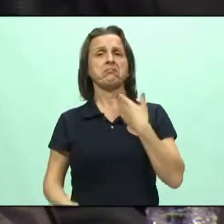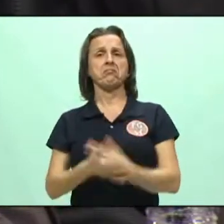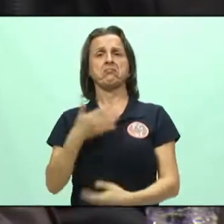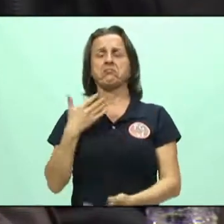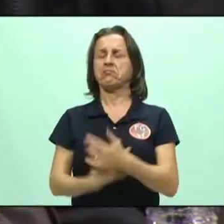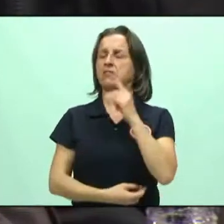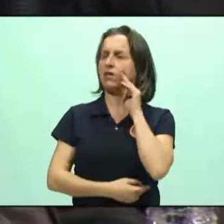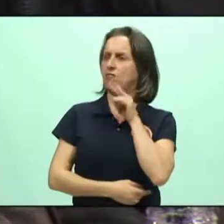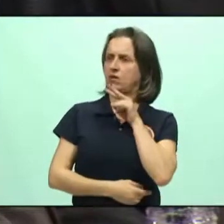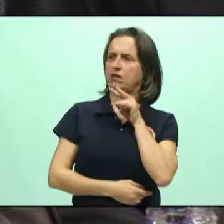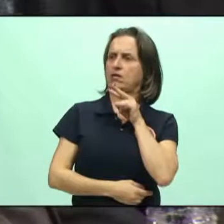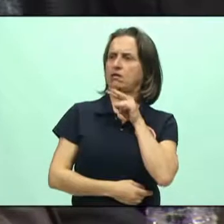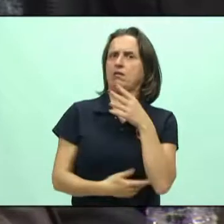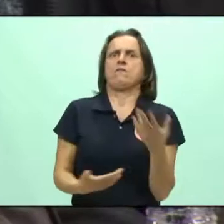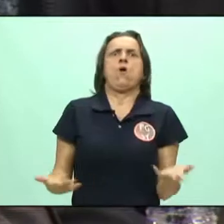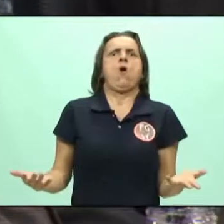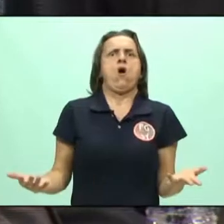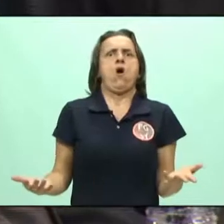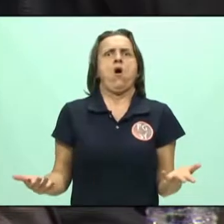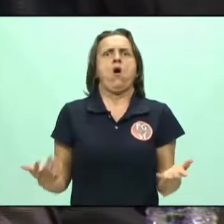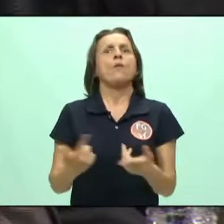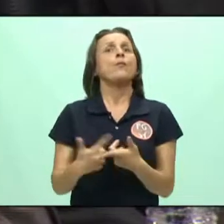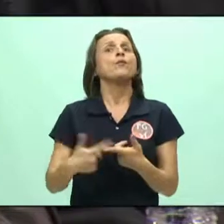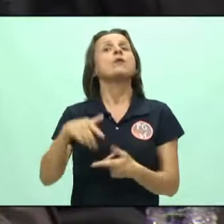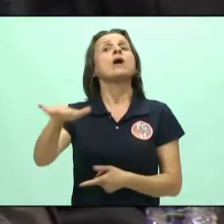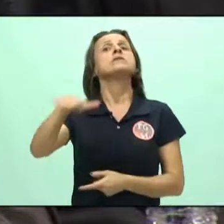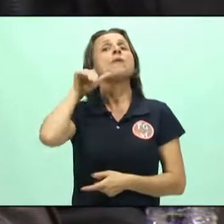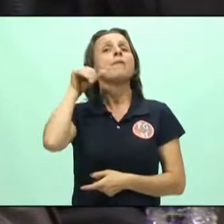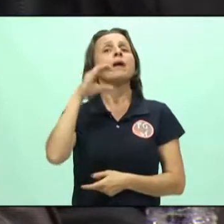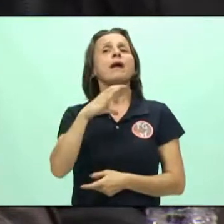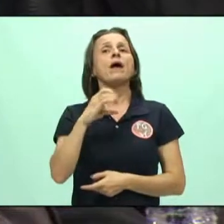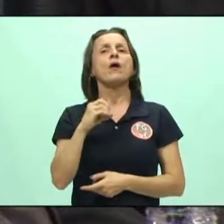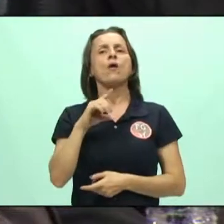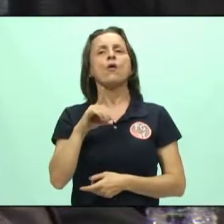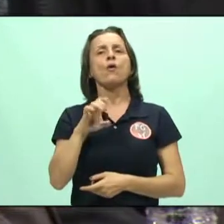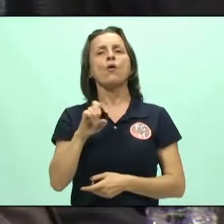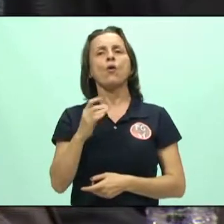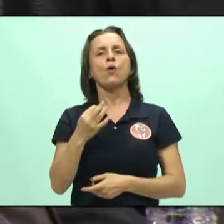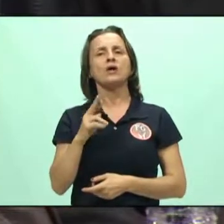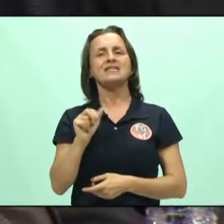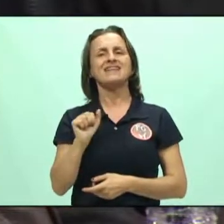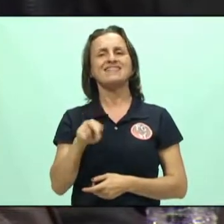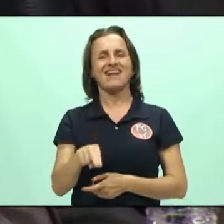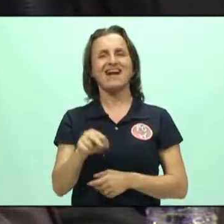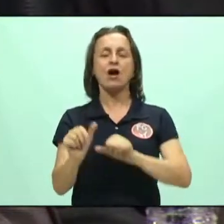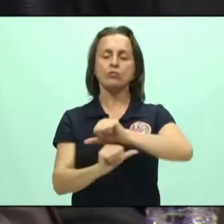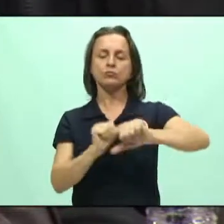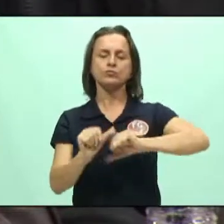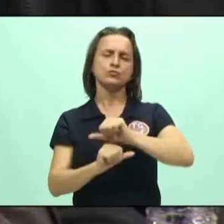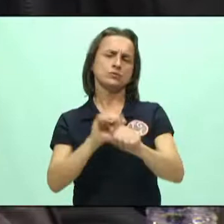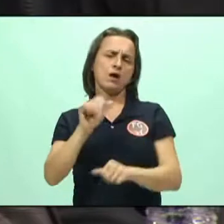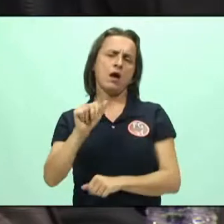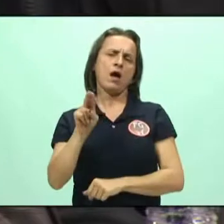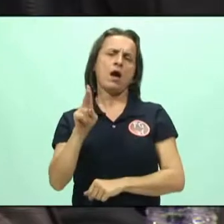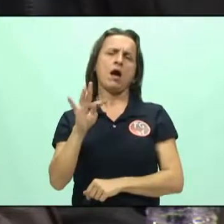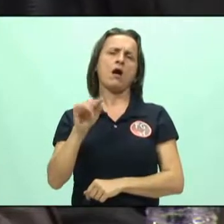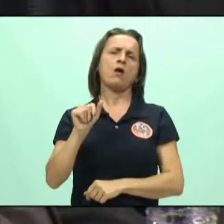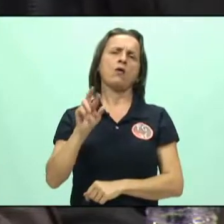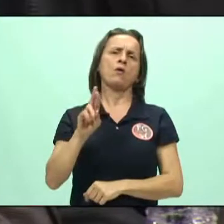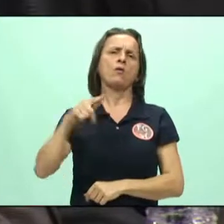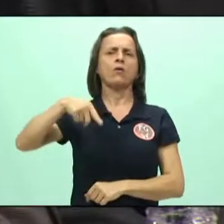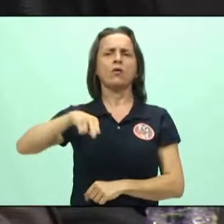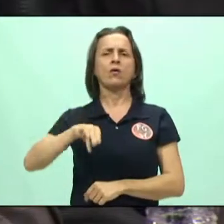olhando aquilo disse Poxa por que que a gente não pega a codetran não transforma aí a codetran numa autarquia sei lá ou algum outro alguma outra coisa